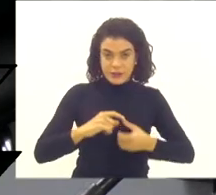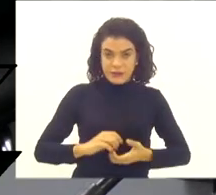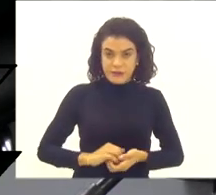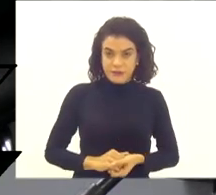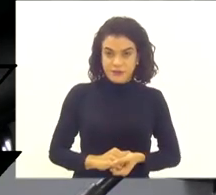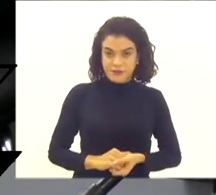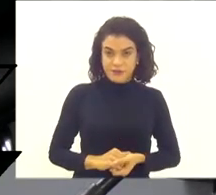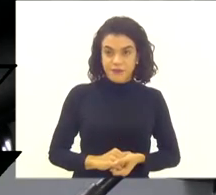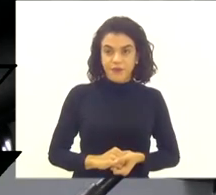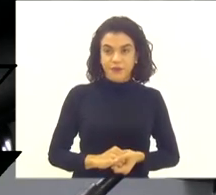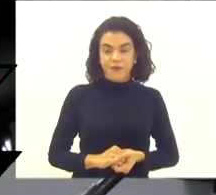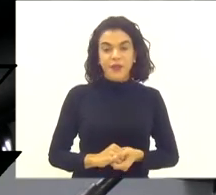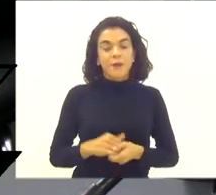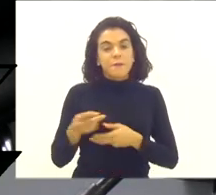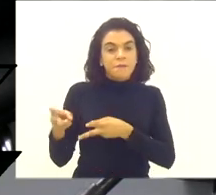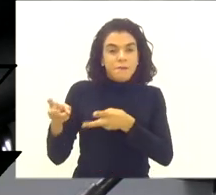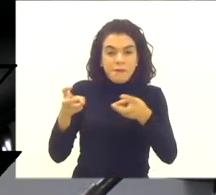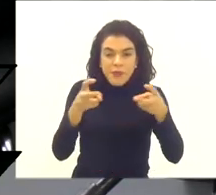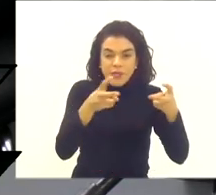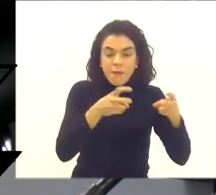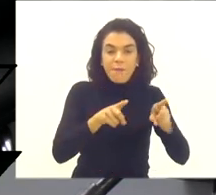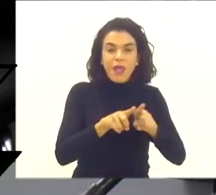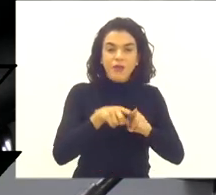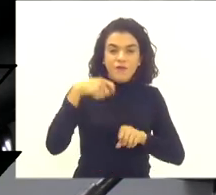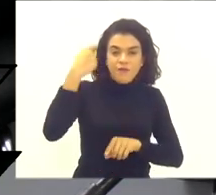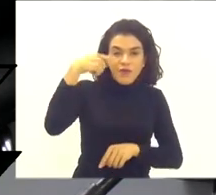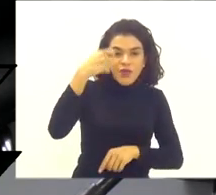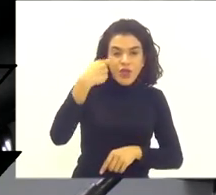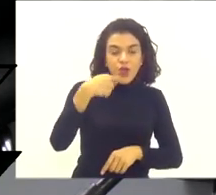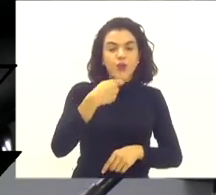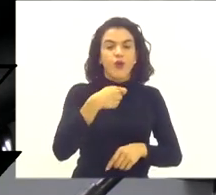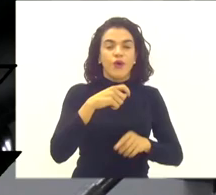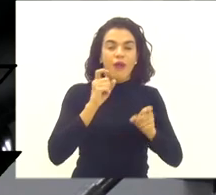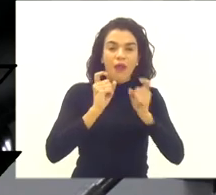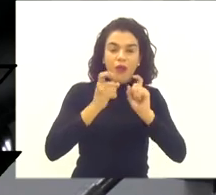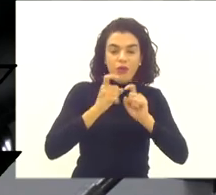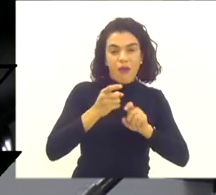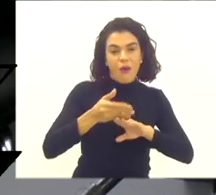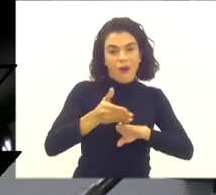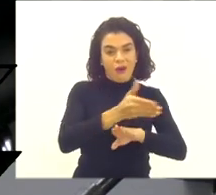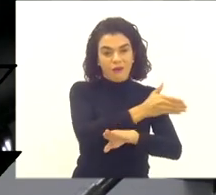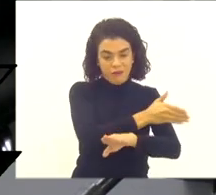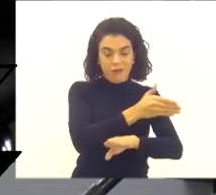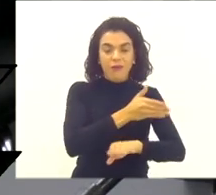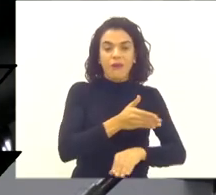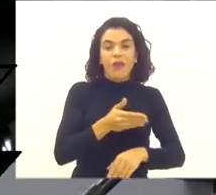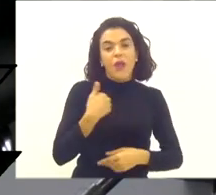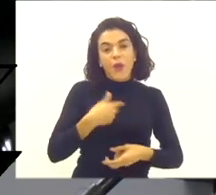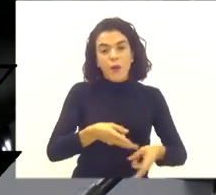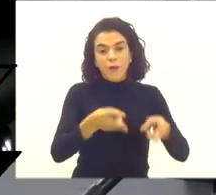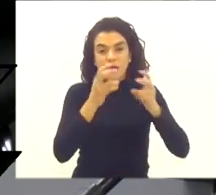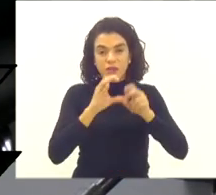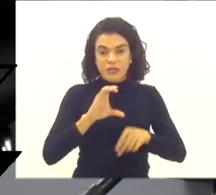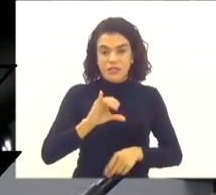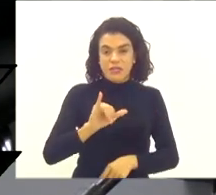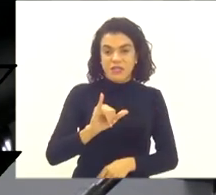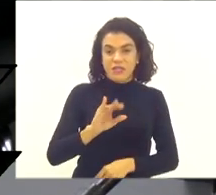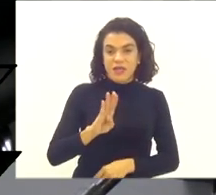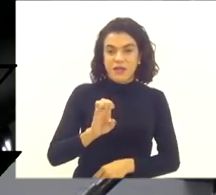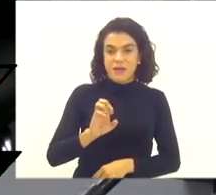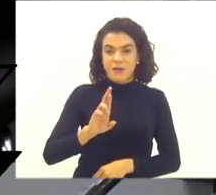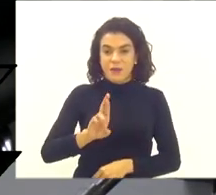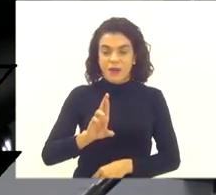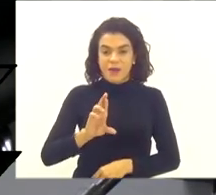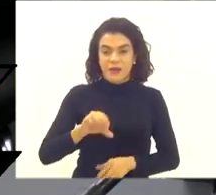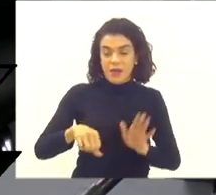acho que olhando as sessões anteriores também deu para perceber que se debateu bastante sobre o Cyber crime né a